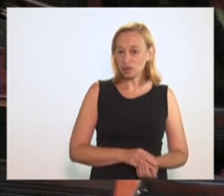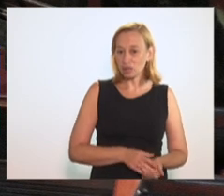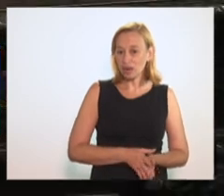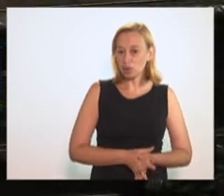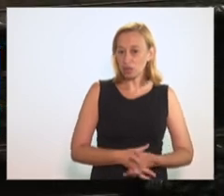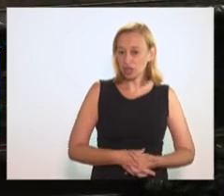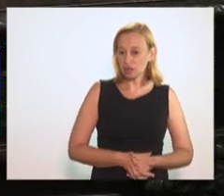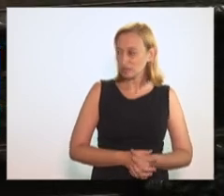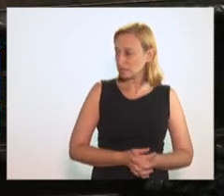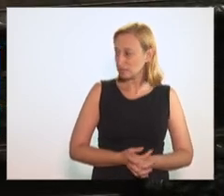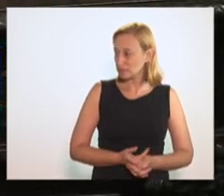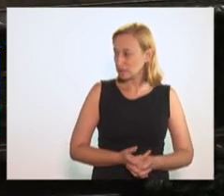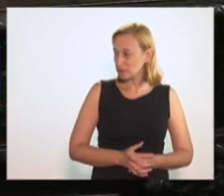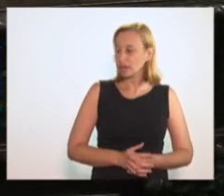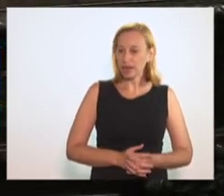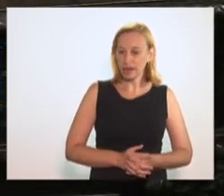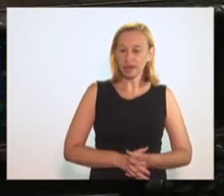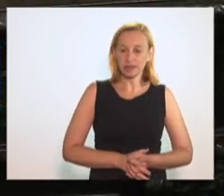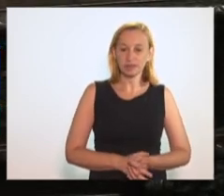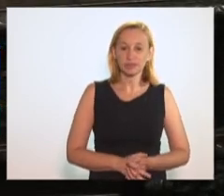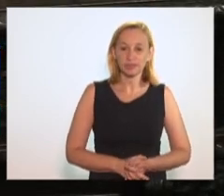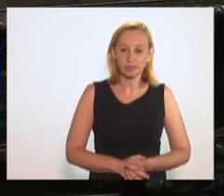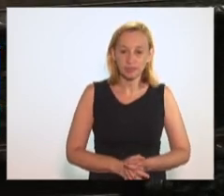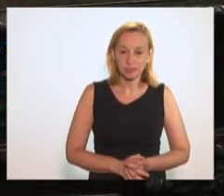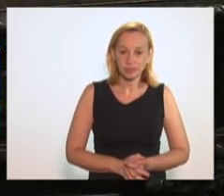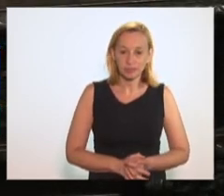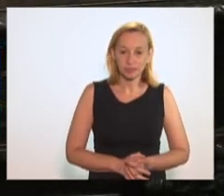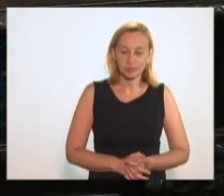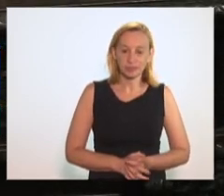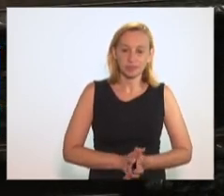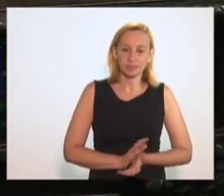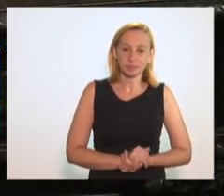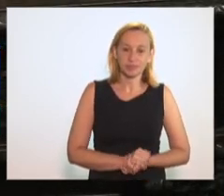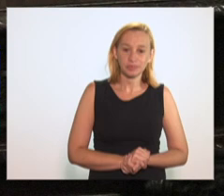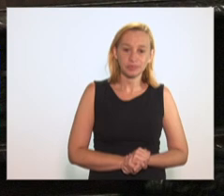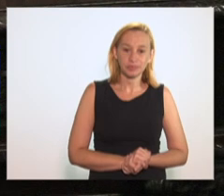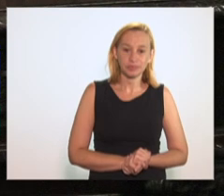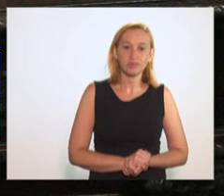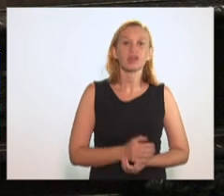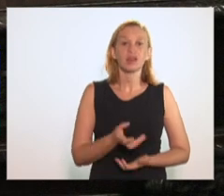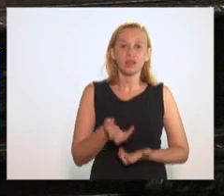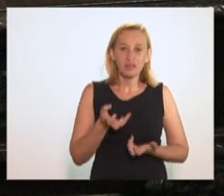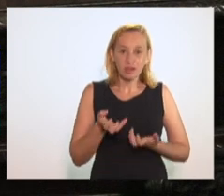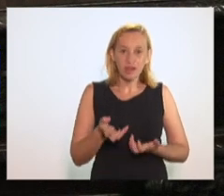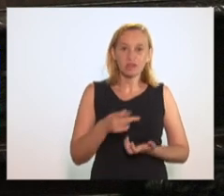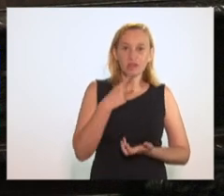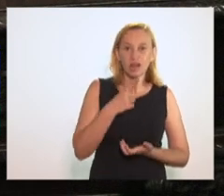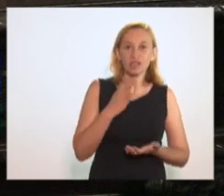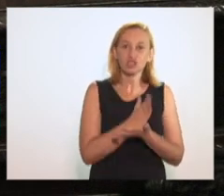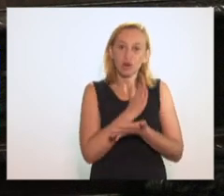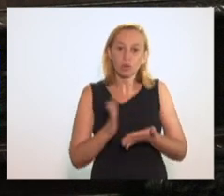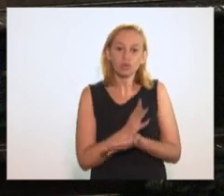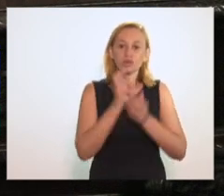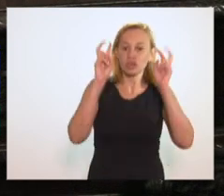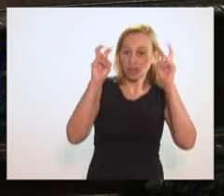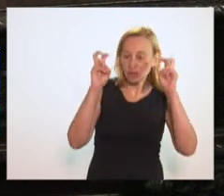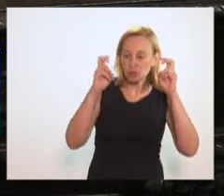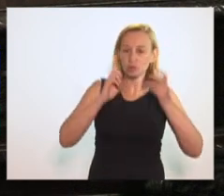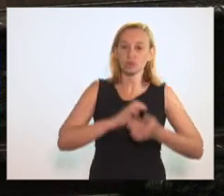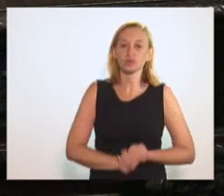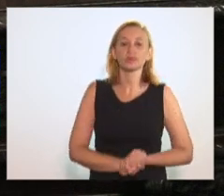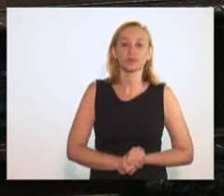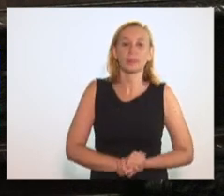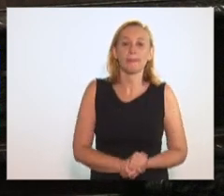muito rapidamente colocar algumas algumas questões aqui nessa proposição